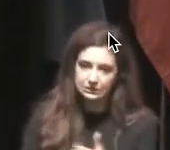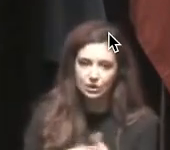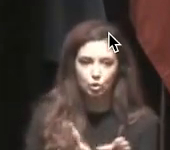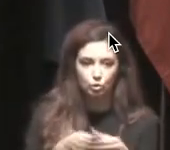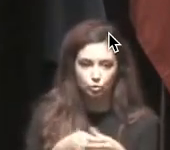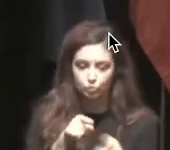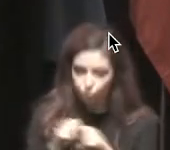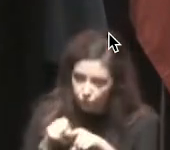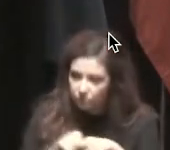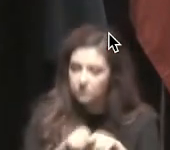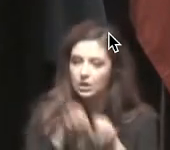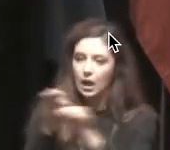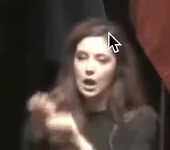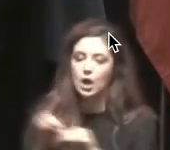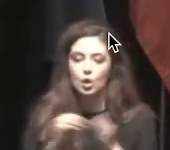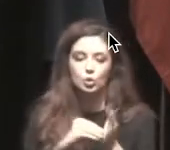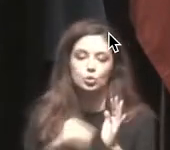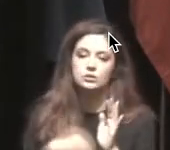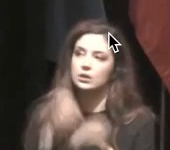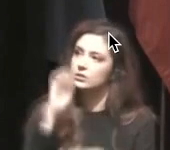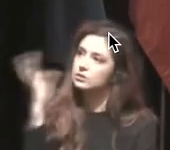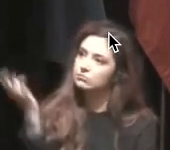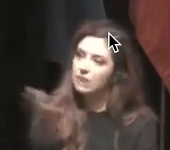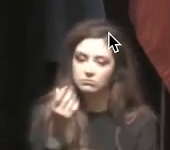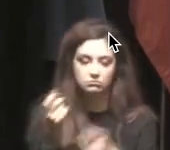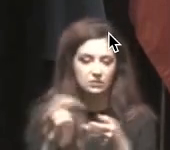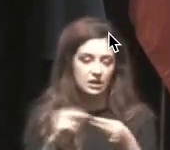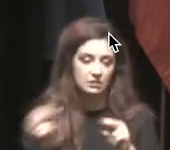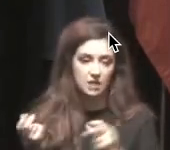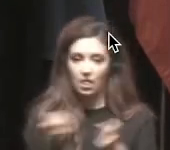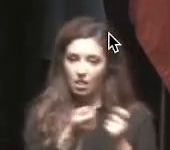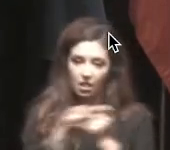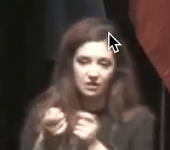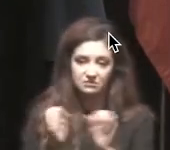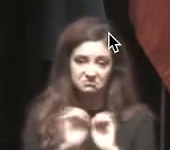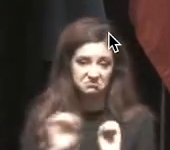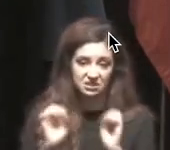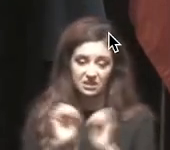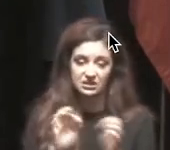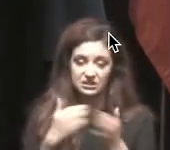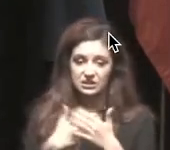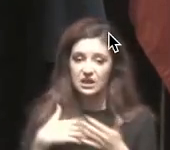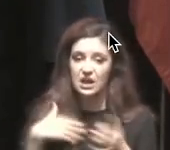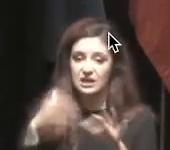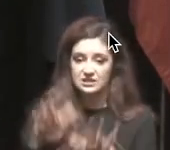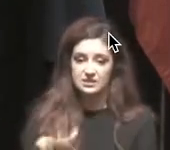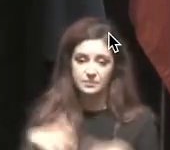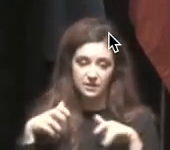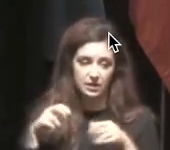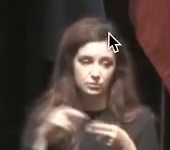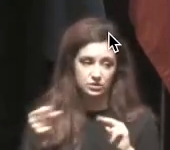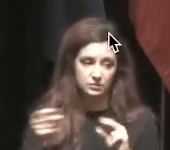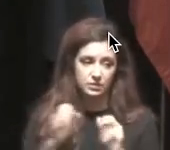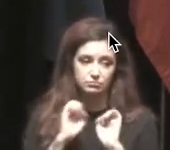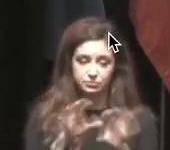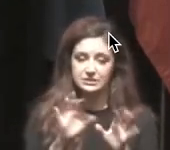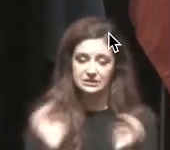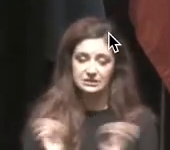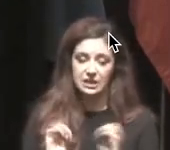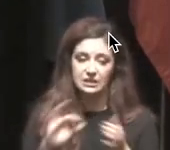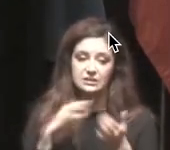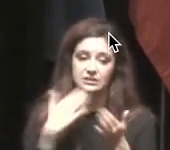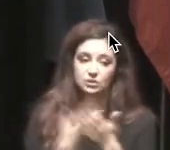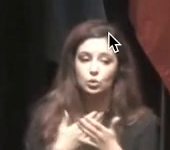forças políticas, o contrato climático nunca foi discutido na Câmara Municipal, nem foi enviado para a Assembleia Municipal para discussão. Um documento desta